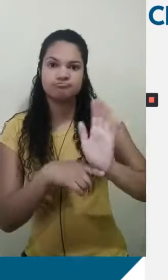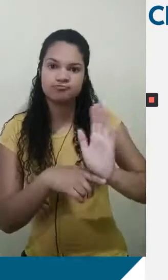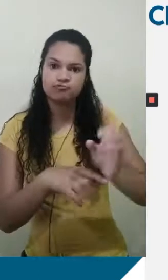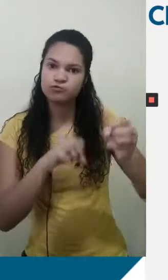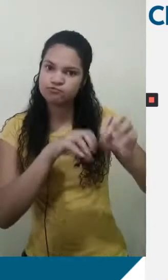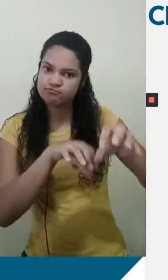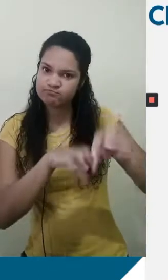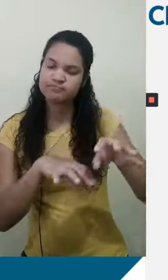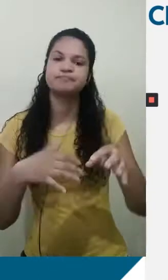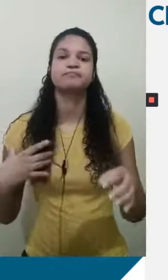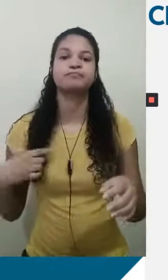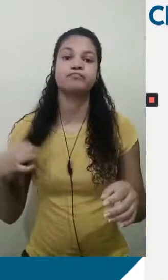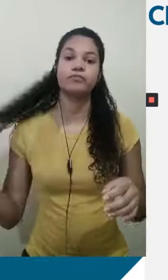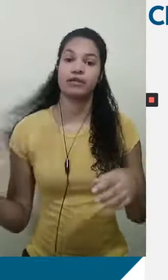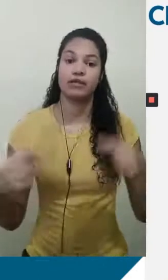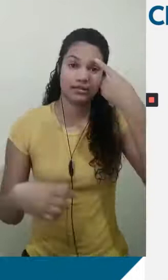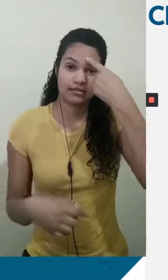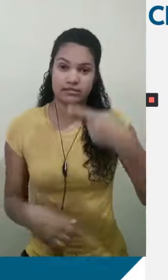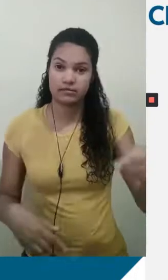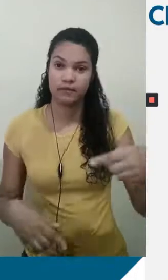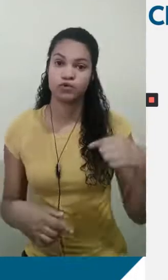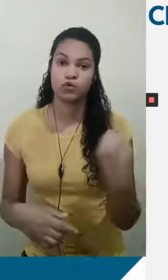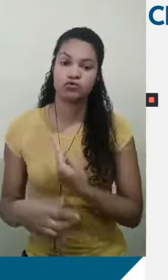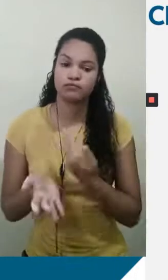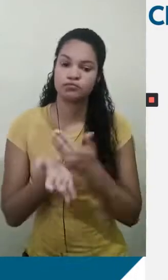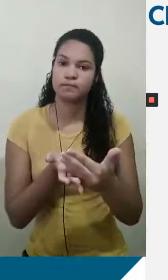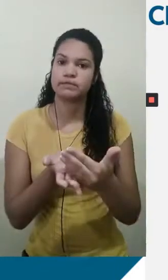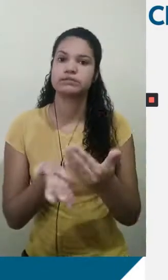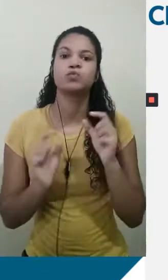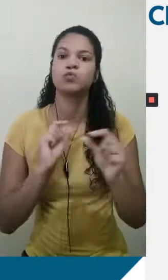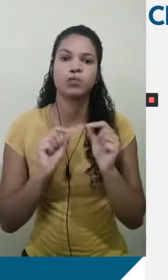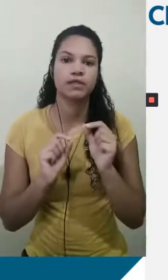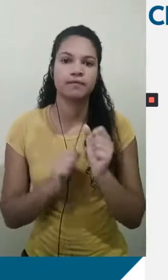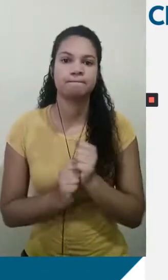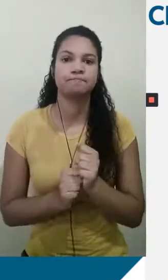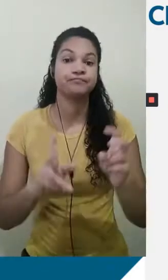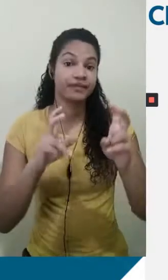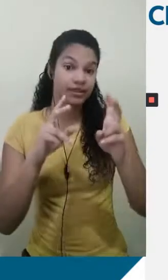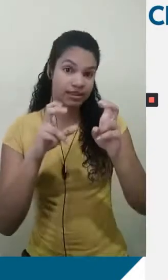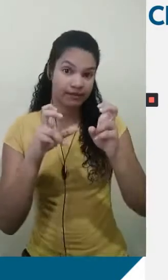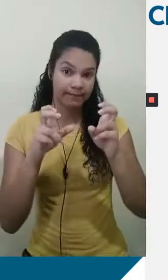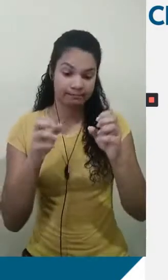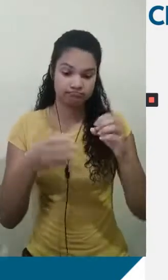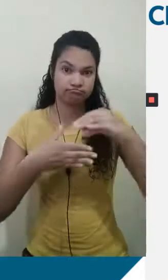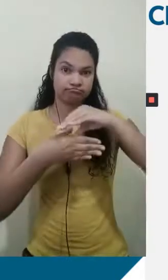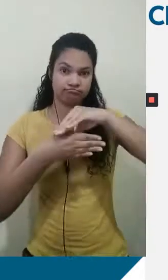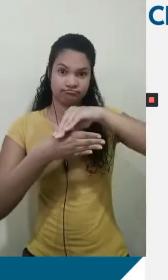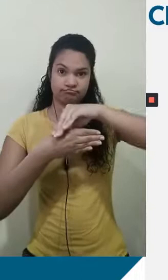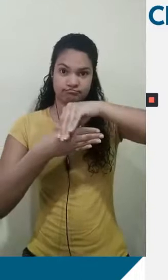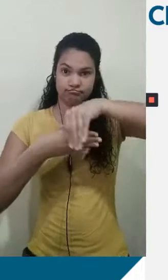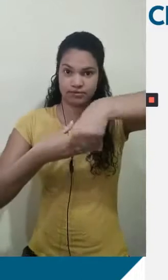educacionais. E nesta semana nós vamos iniciar o tema membrana plasmática, as